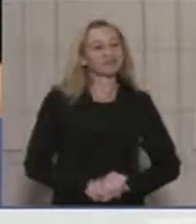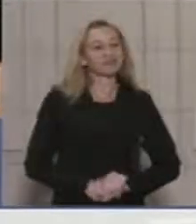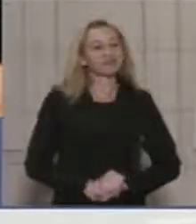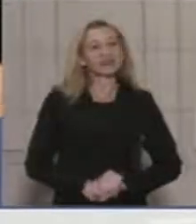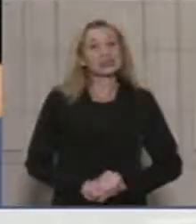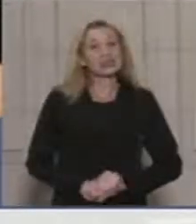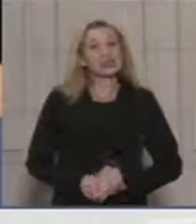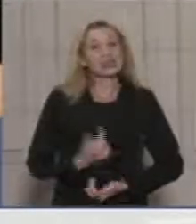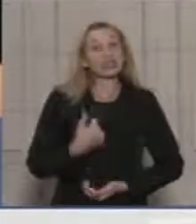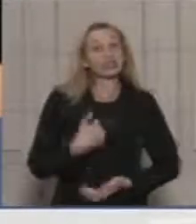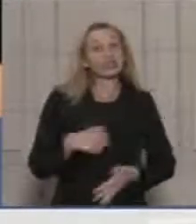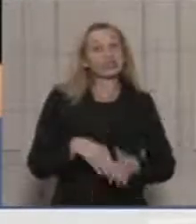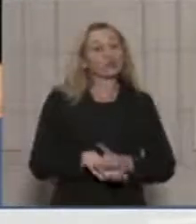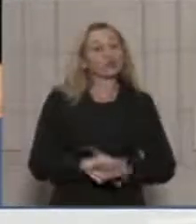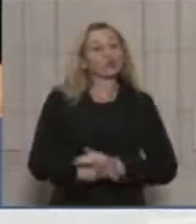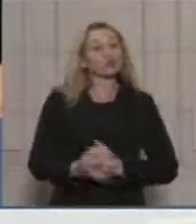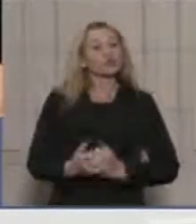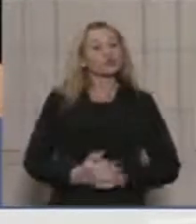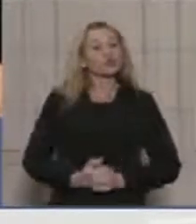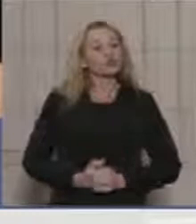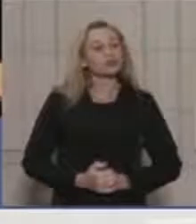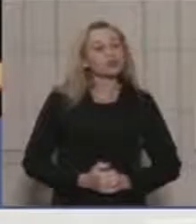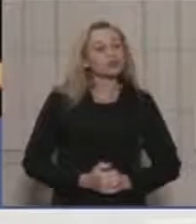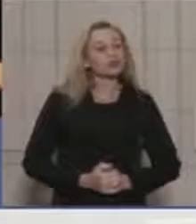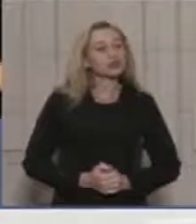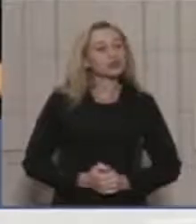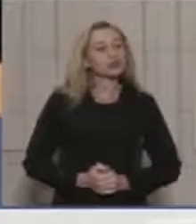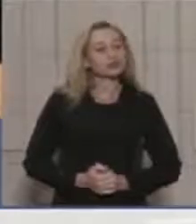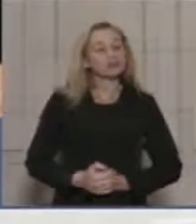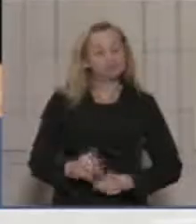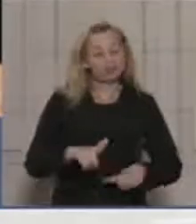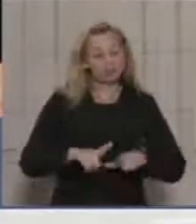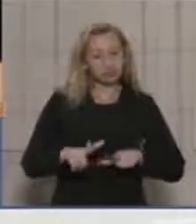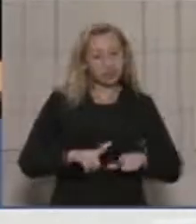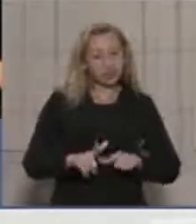eu costumo, por dever de coerência,